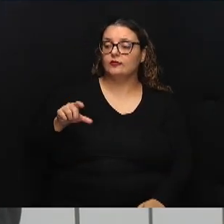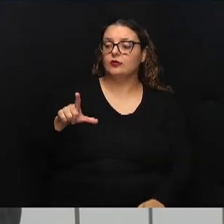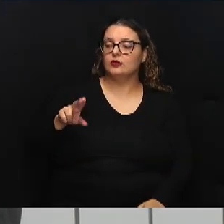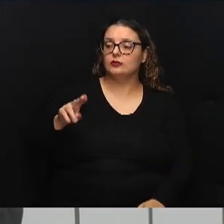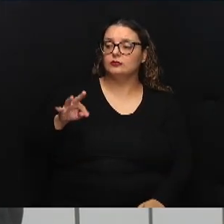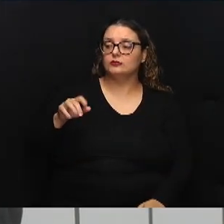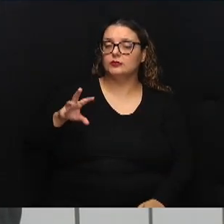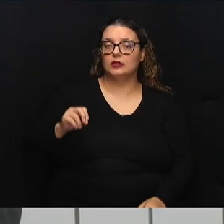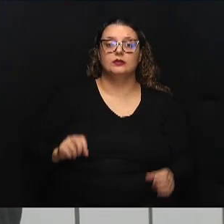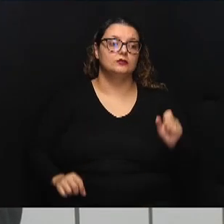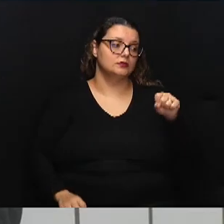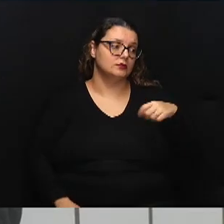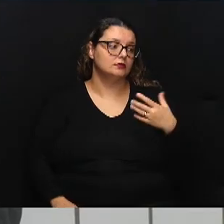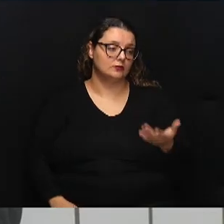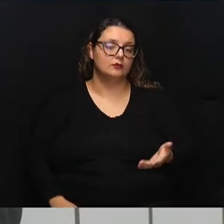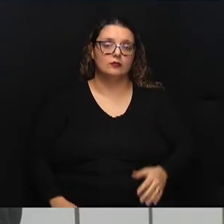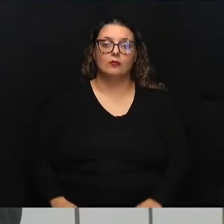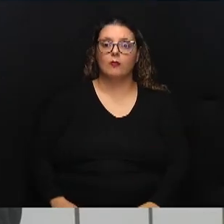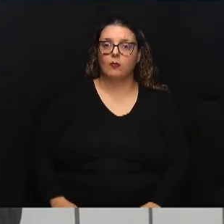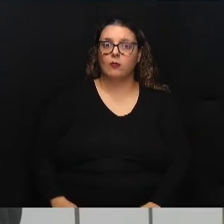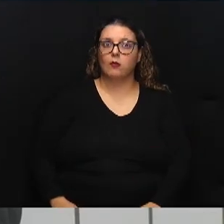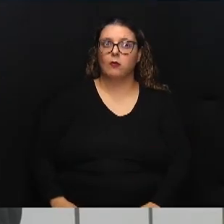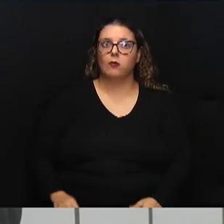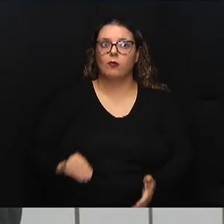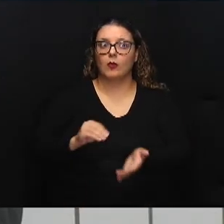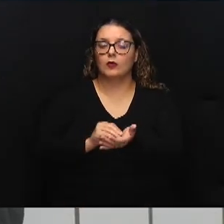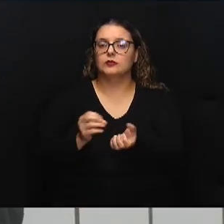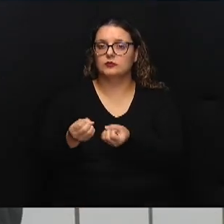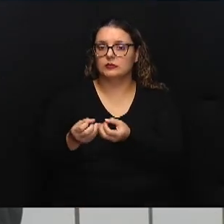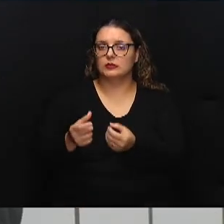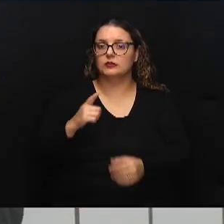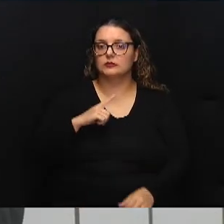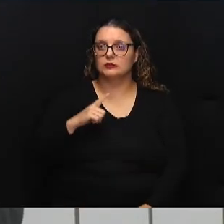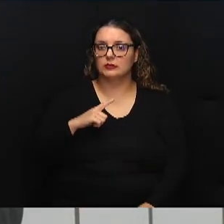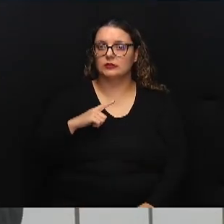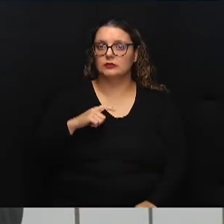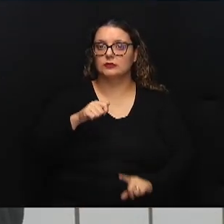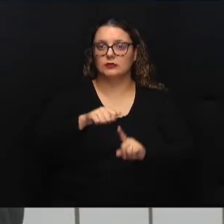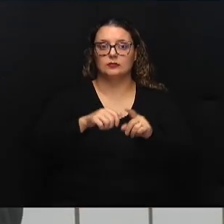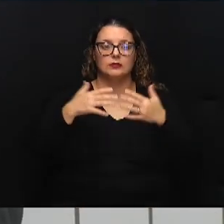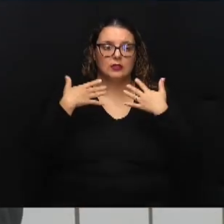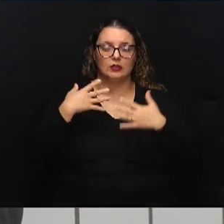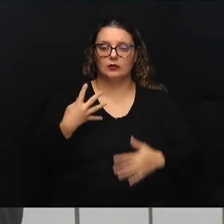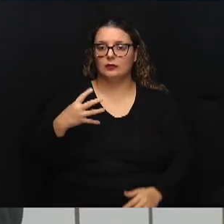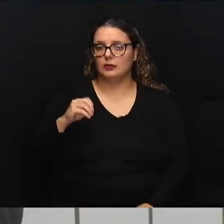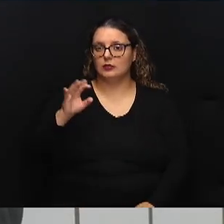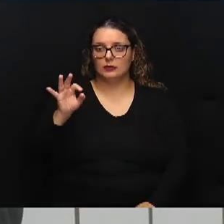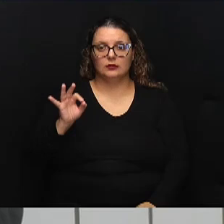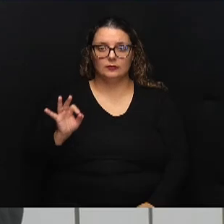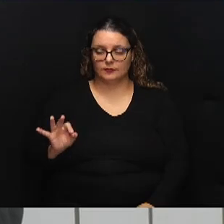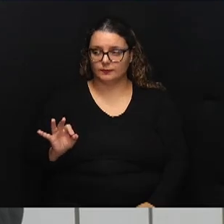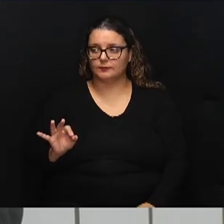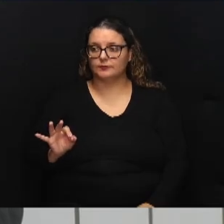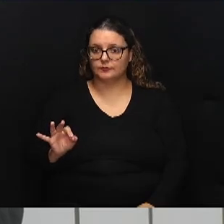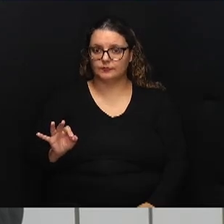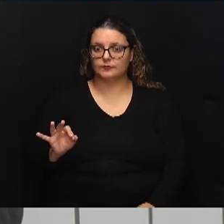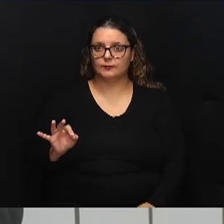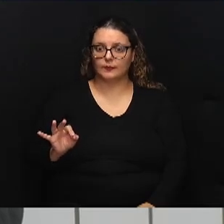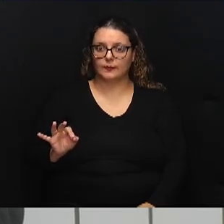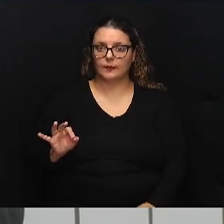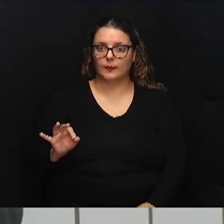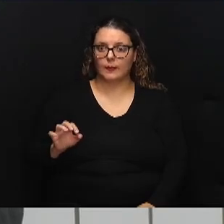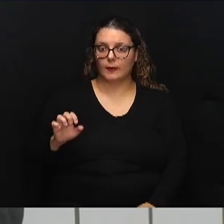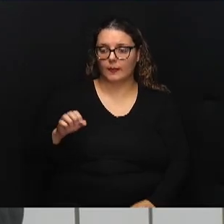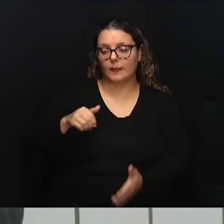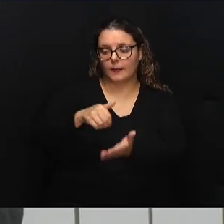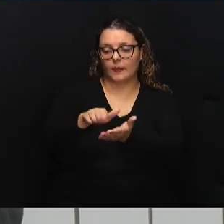Sim. E o último dado que eu tenho de janeiro, 40% das demissões